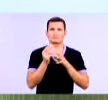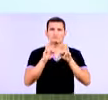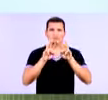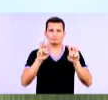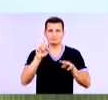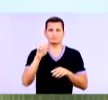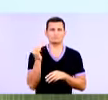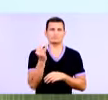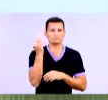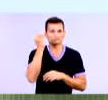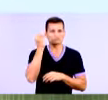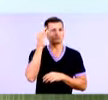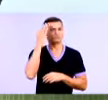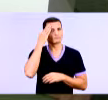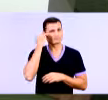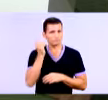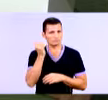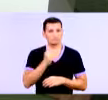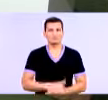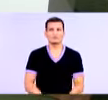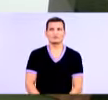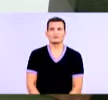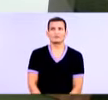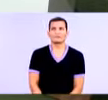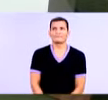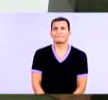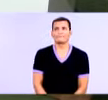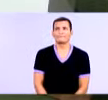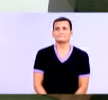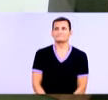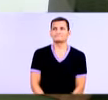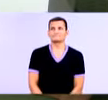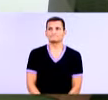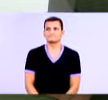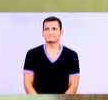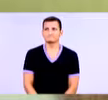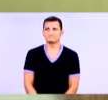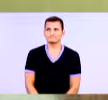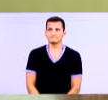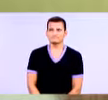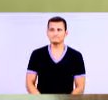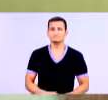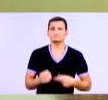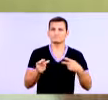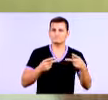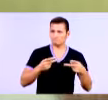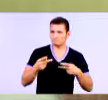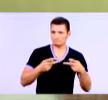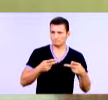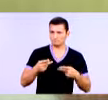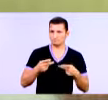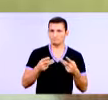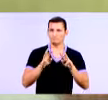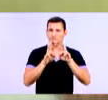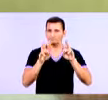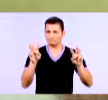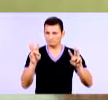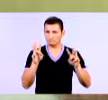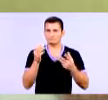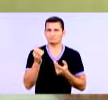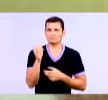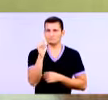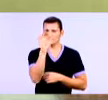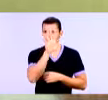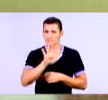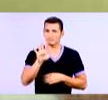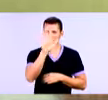então esse domínio, essa habilidade. Quer alguma contribuição, professor? Sim, quando nós pensamos no projeto do site, em relação às imagens, nós temos que